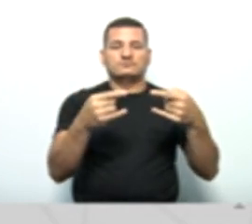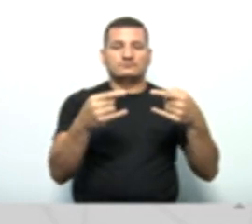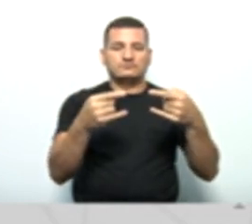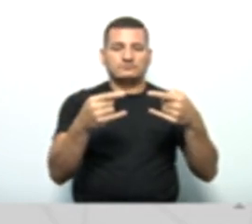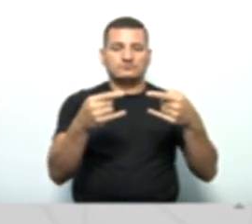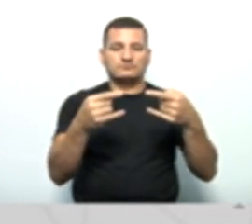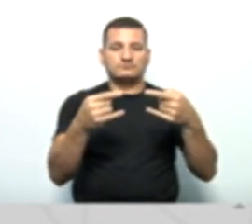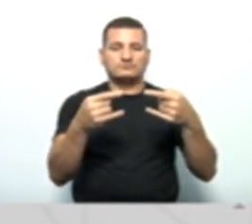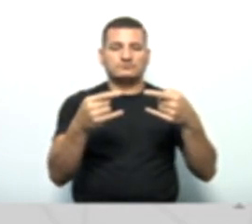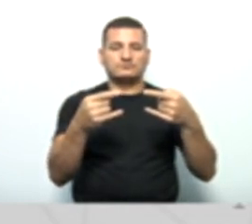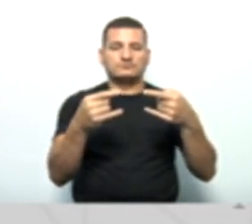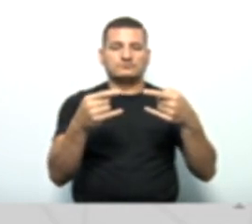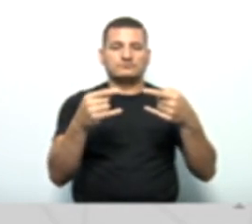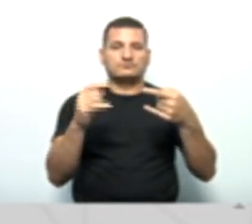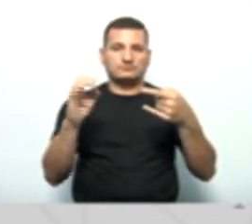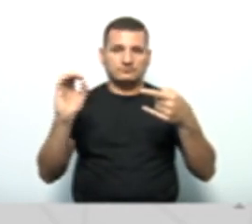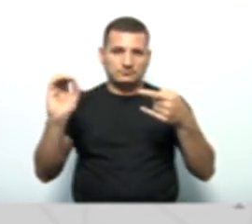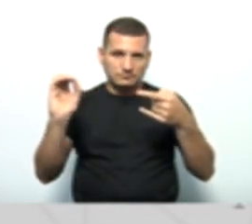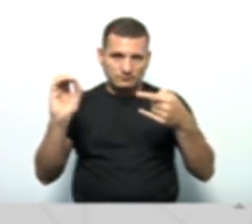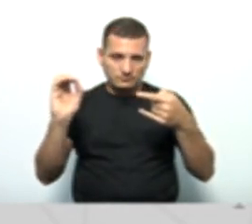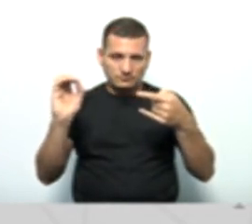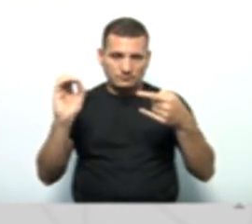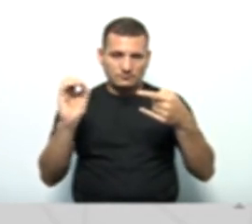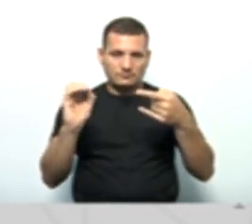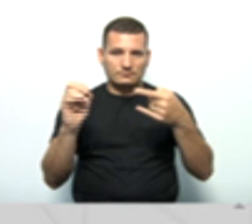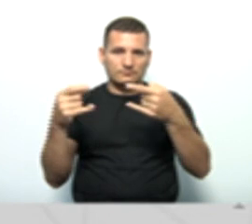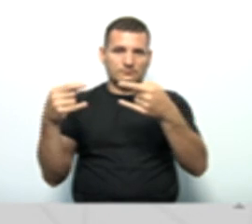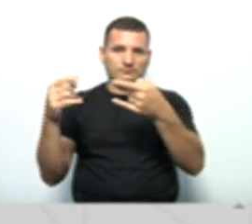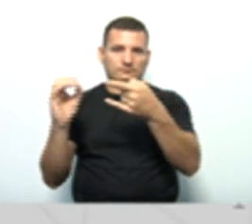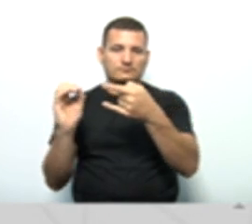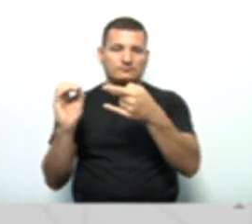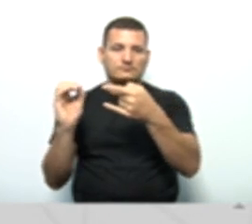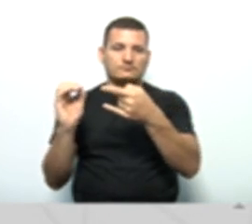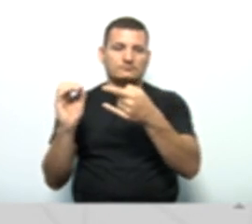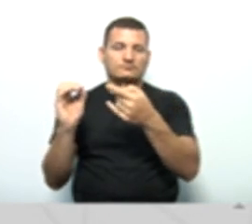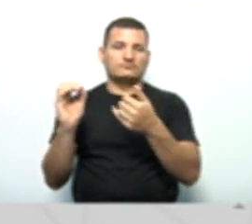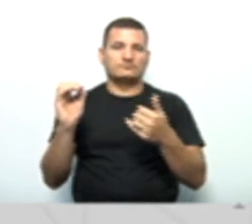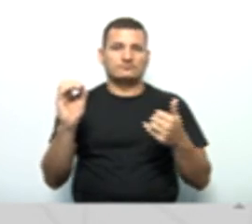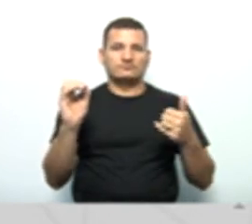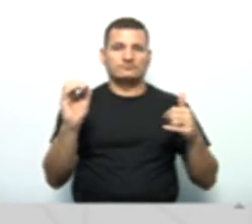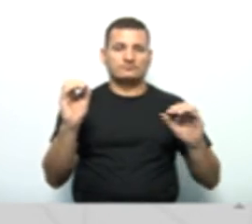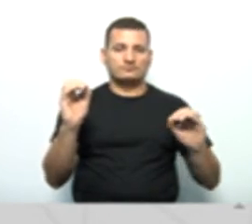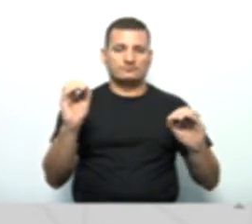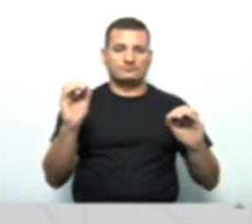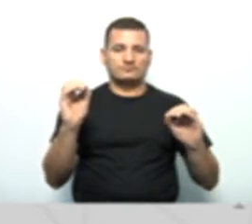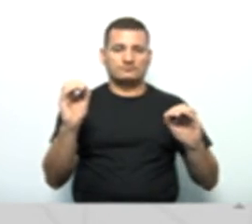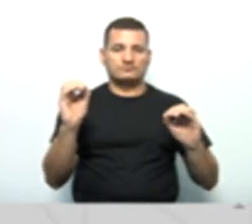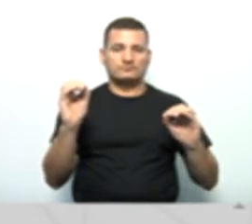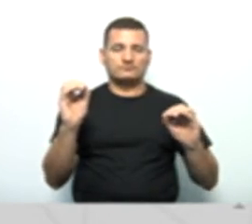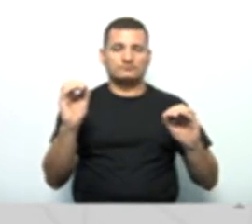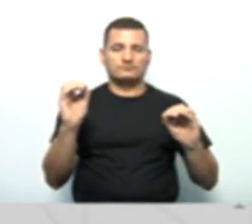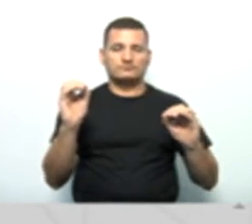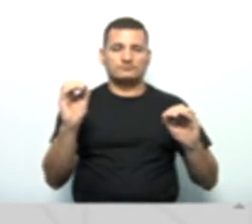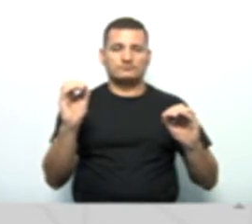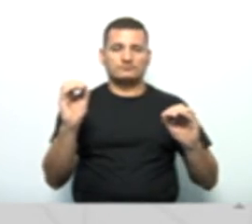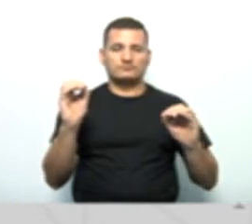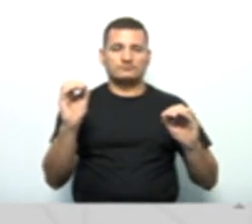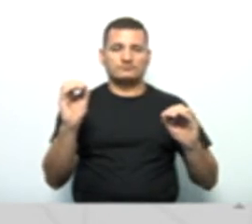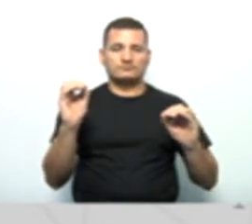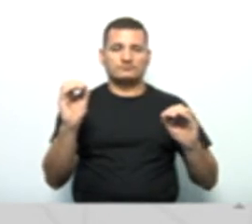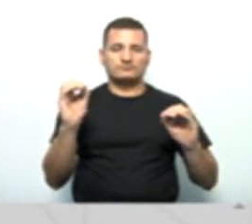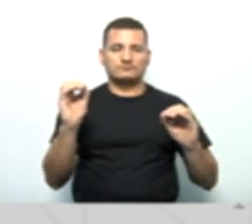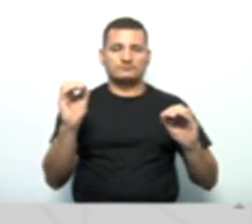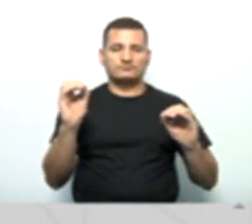lista que recebe 4 elementos. Ele recebeu 4 elementos. E mostre todas as posições dos elementos. Então, mostrei todas